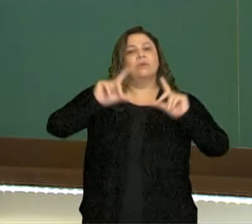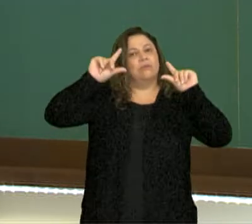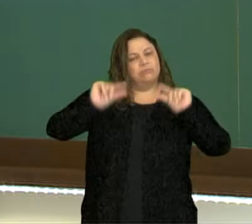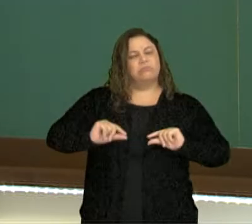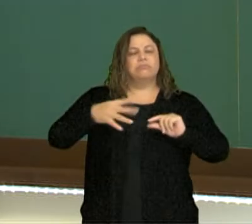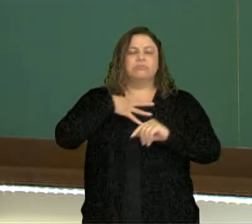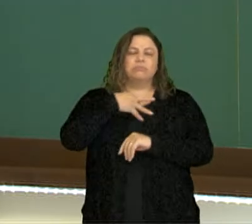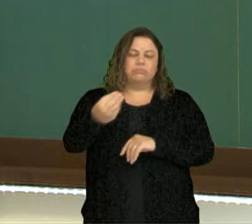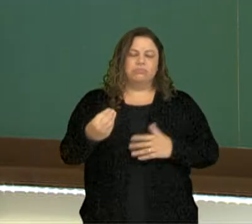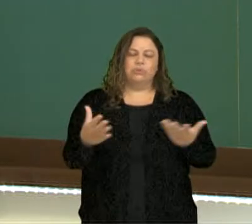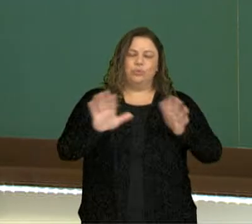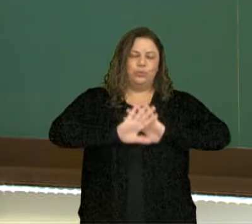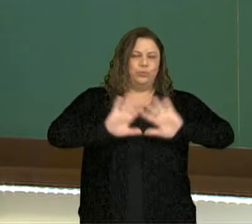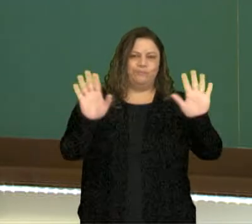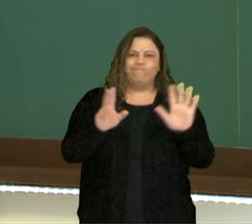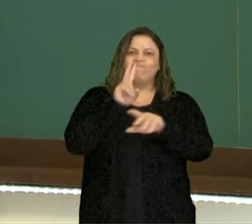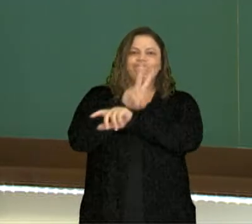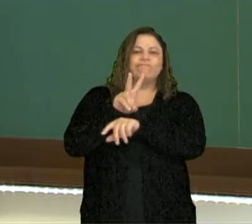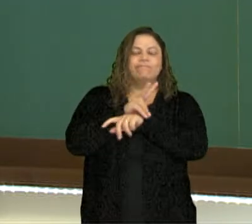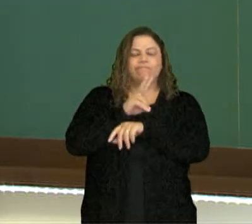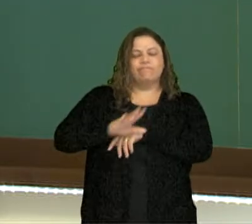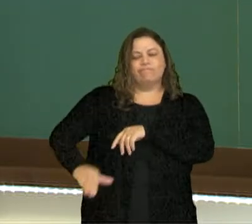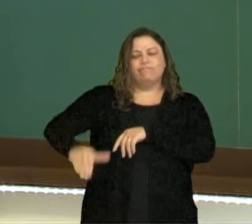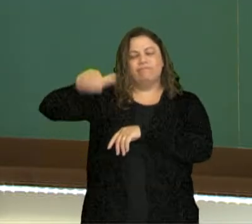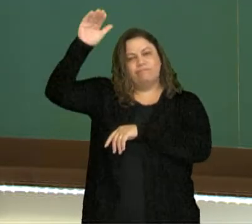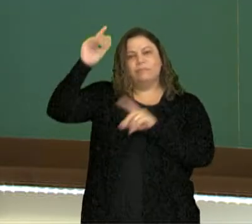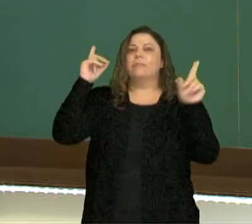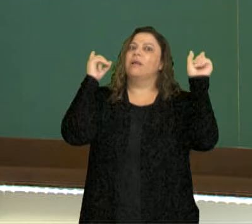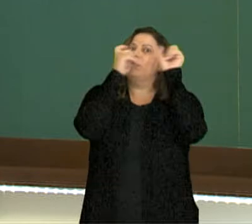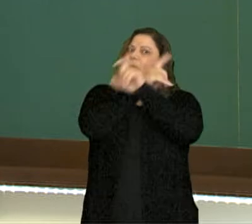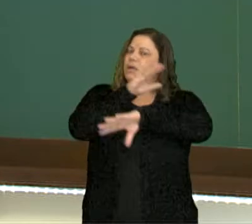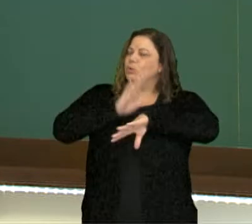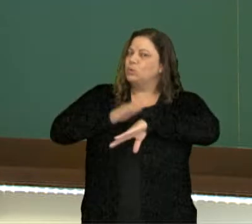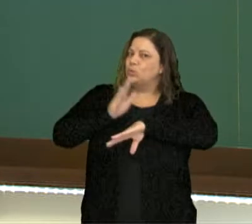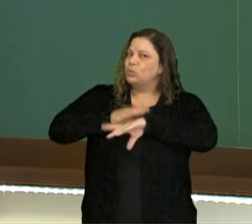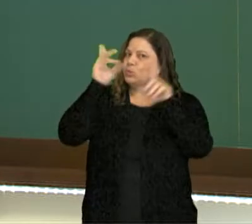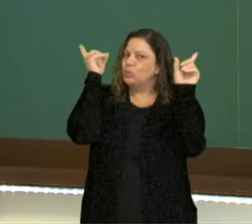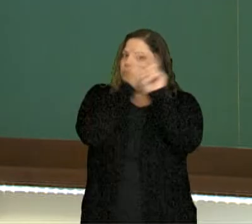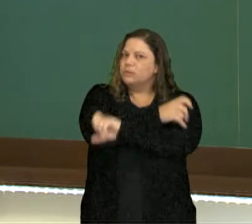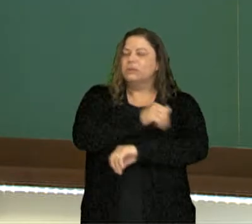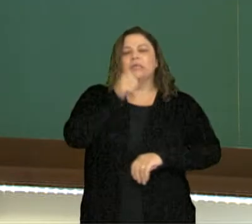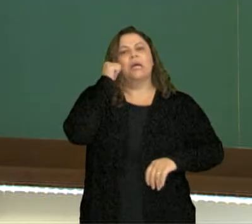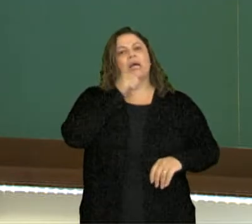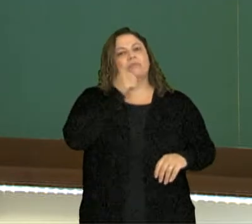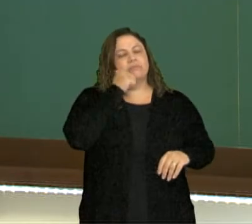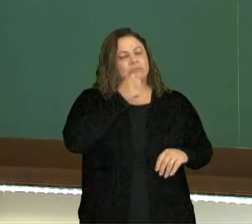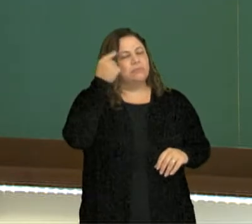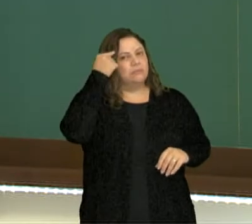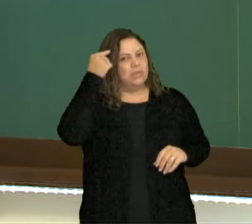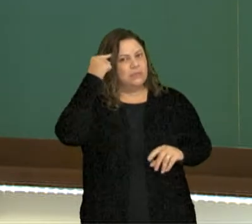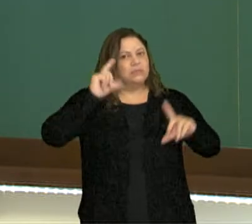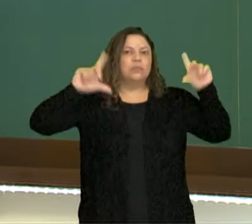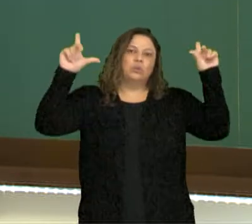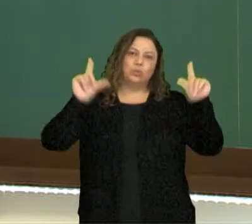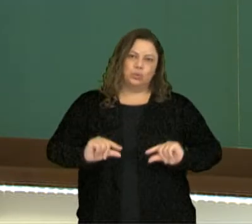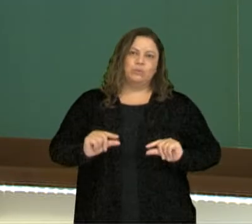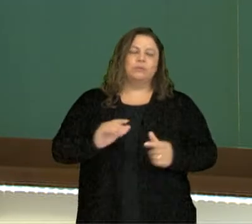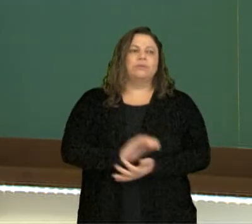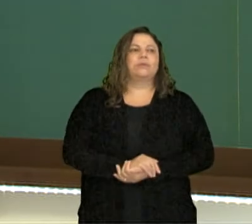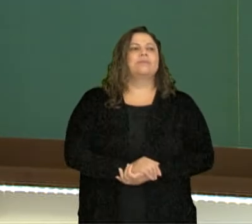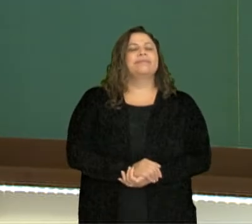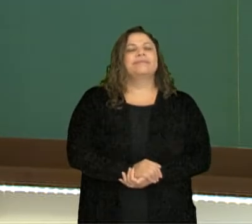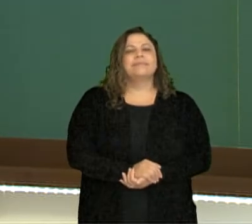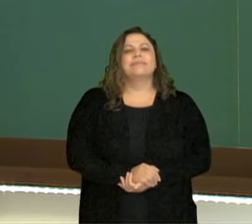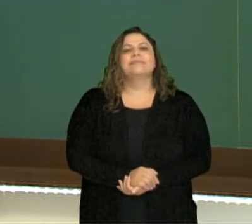de filhos. Criar os filhos também está sendo cada vez mais difícil, as mulheres estão pensando e diminuindo a quantidade de filhos,